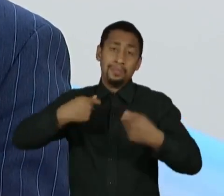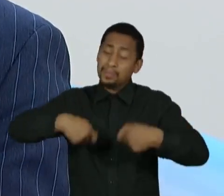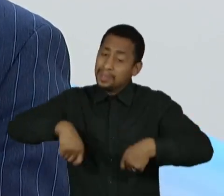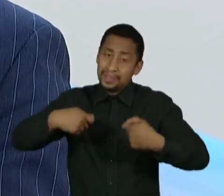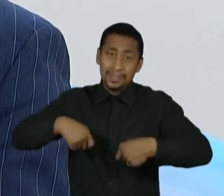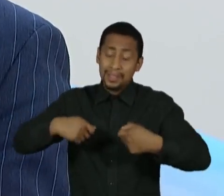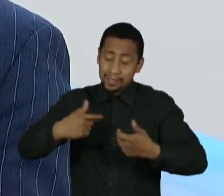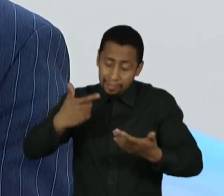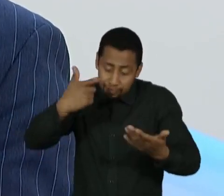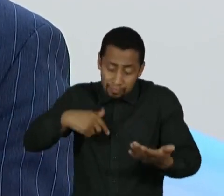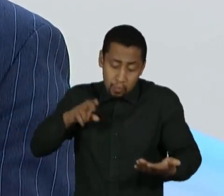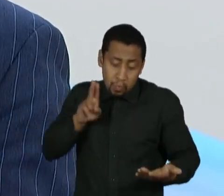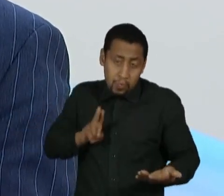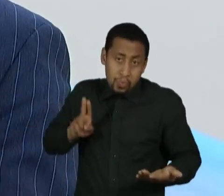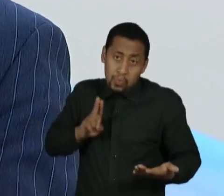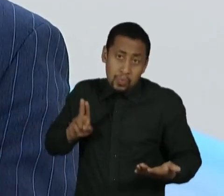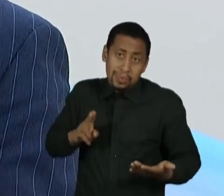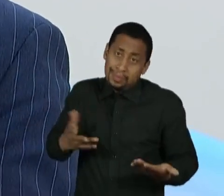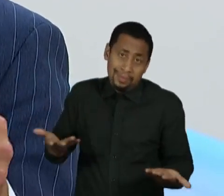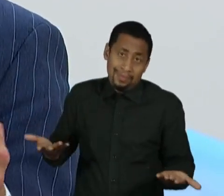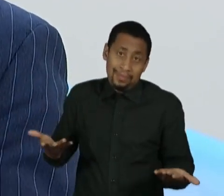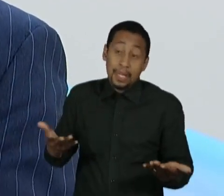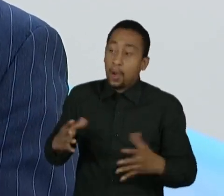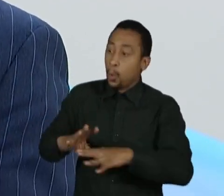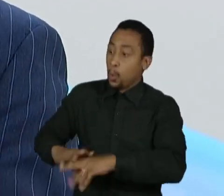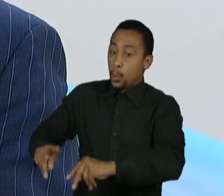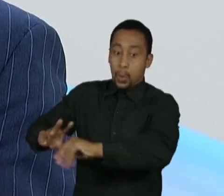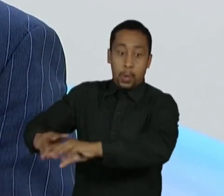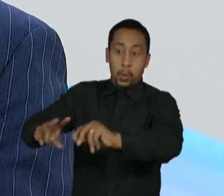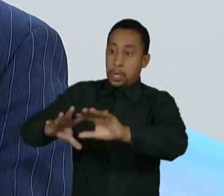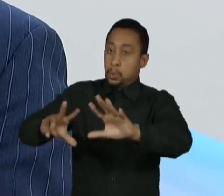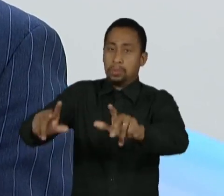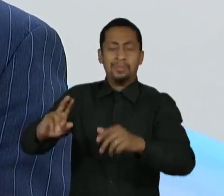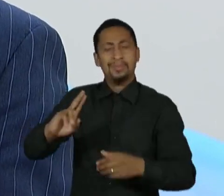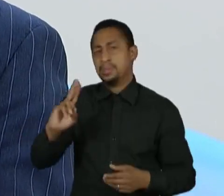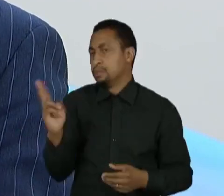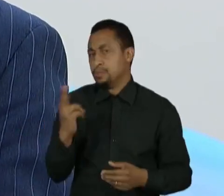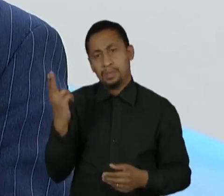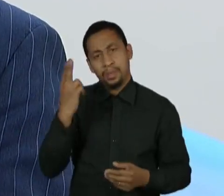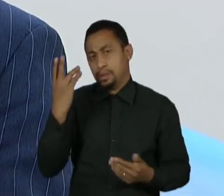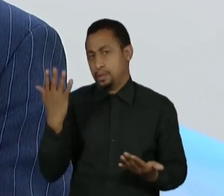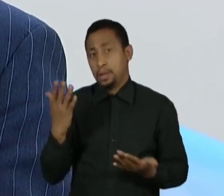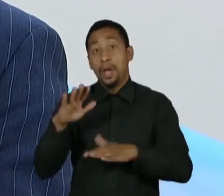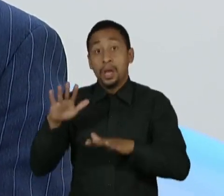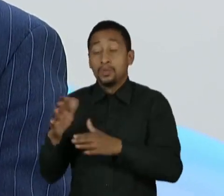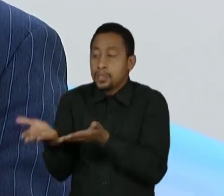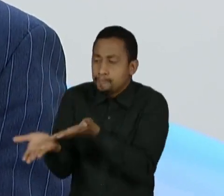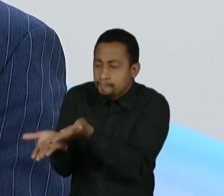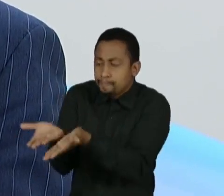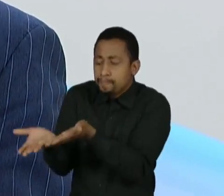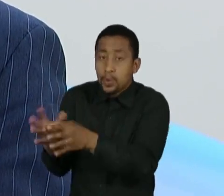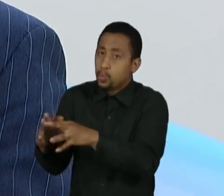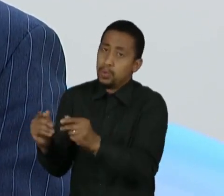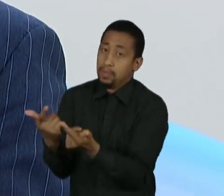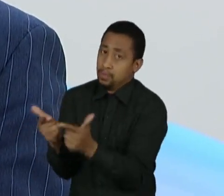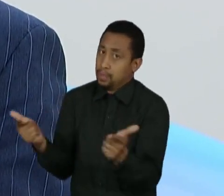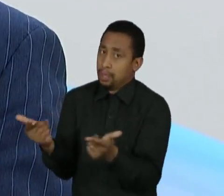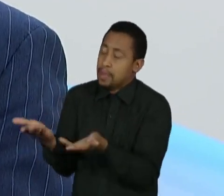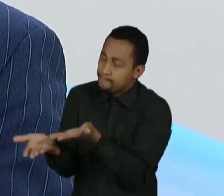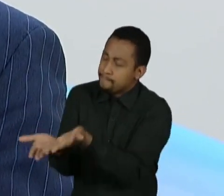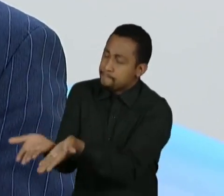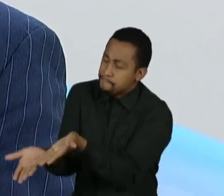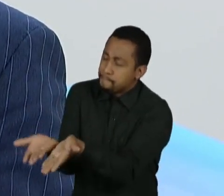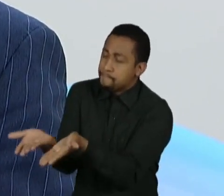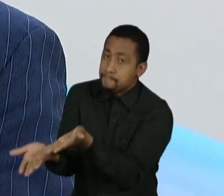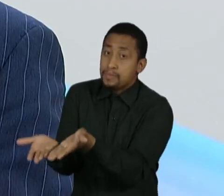todo mundo de repente a gente não vai curar mas vai controlar Mas de repente Esse controle ele